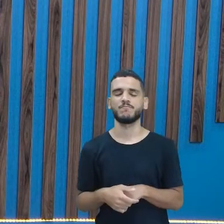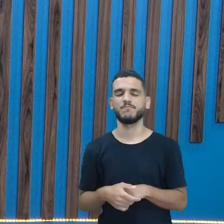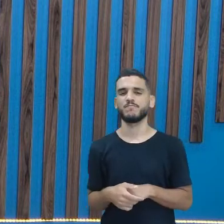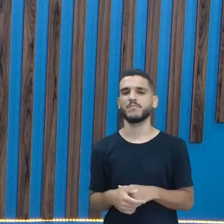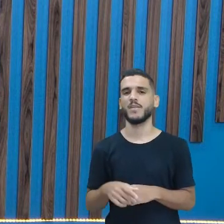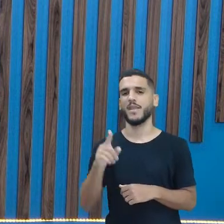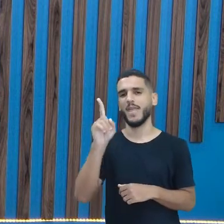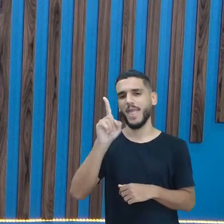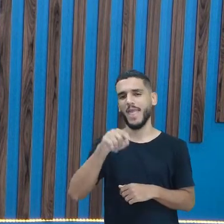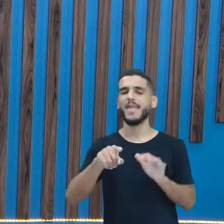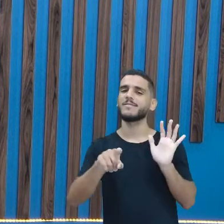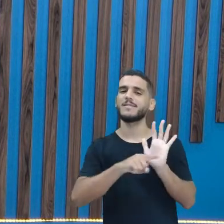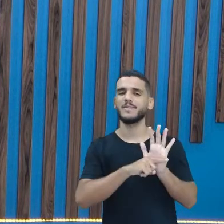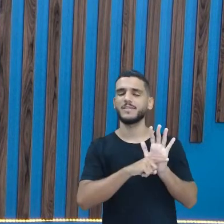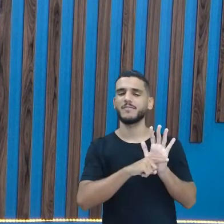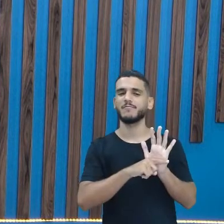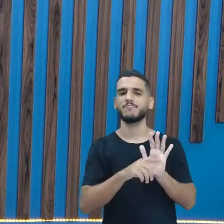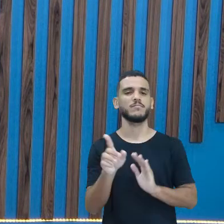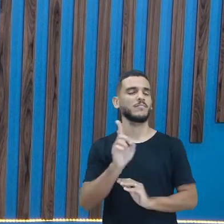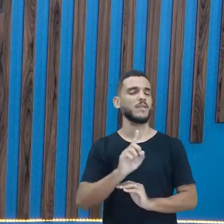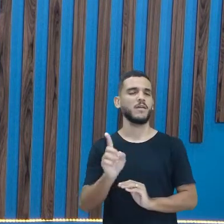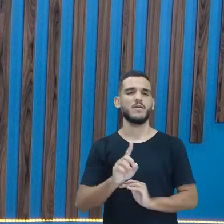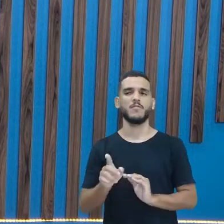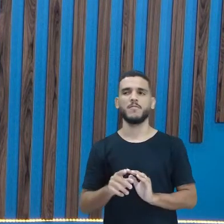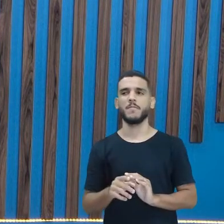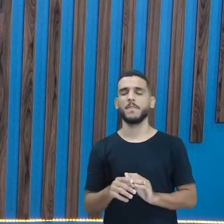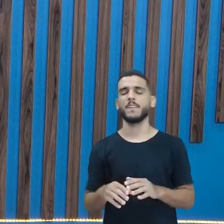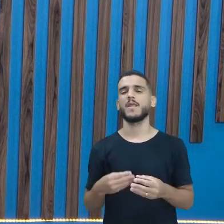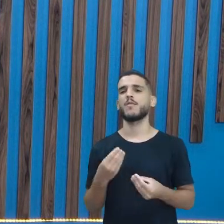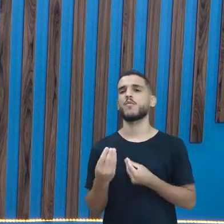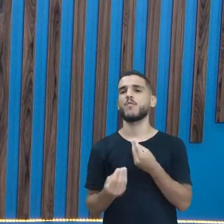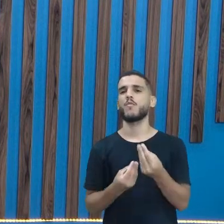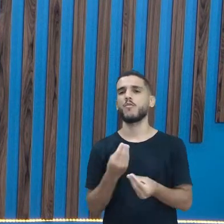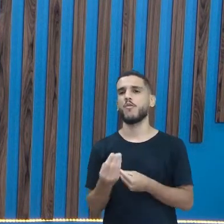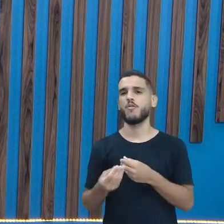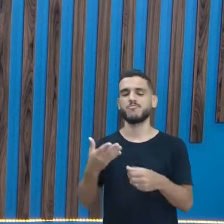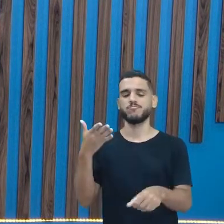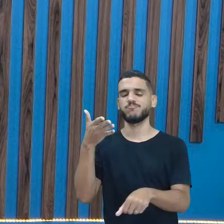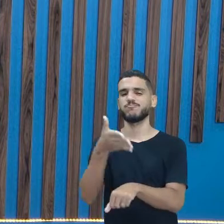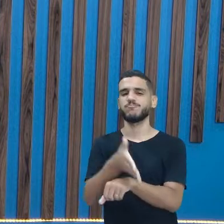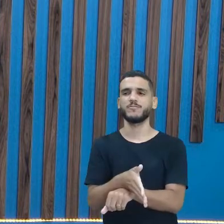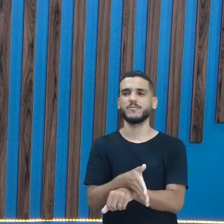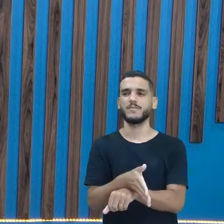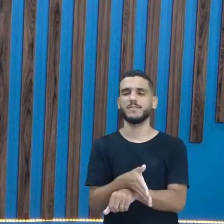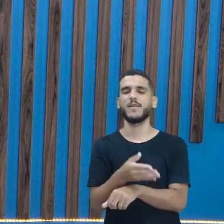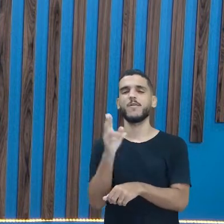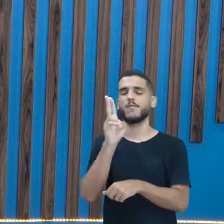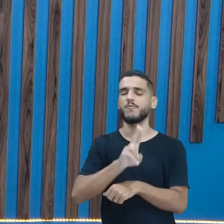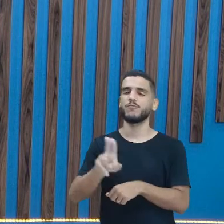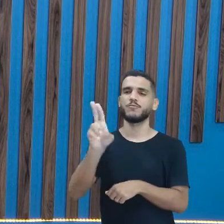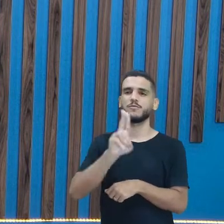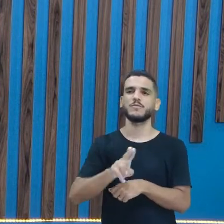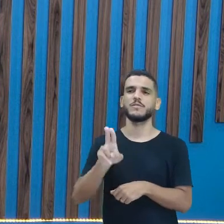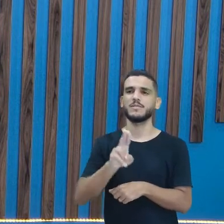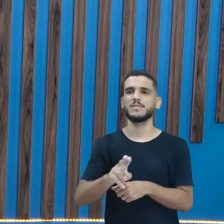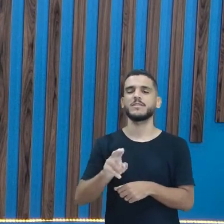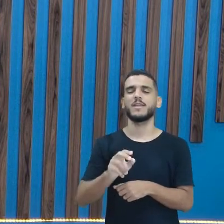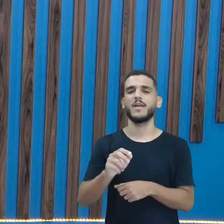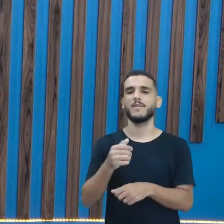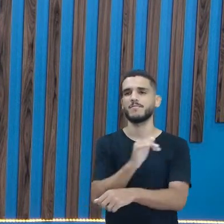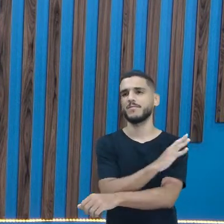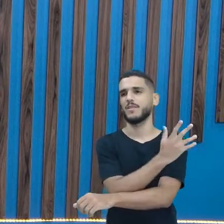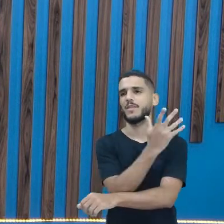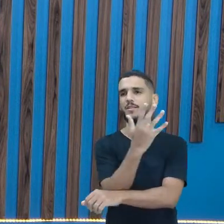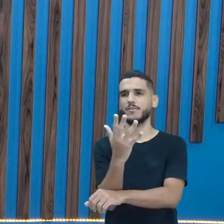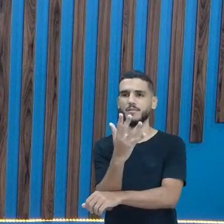é negativo? Não, de jeito nenhum. A questão é como você vai utilizar-se dessa natureza, né?